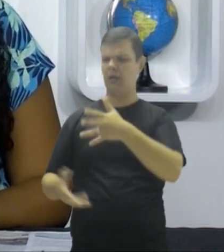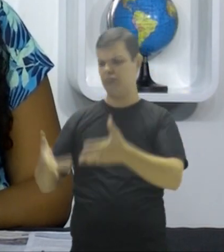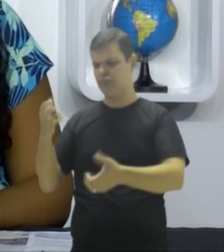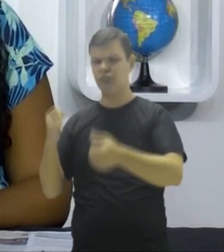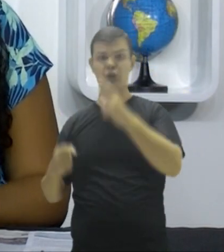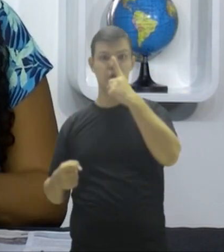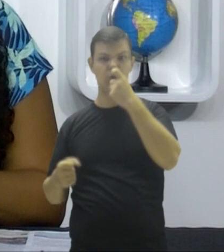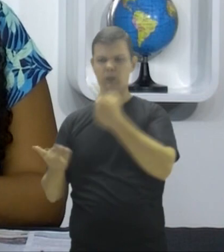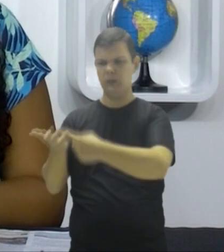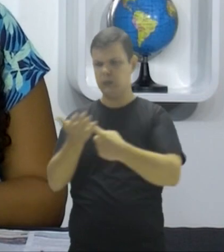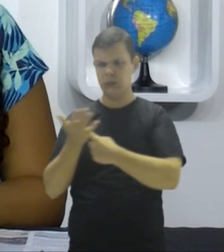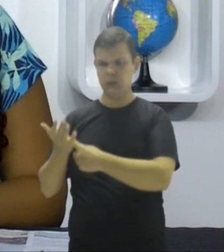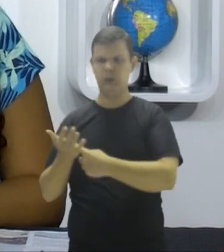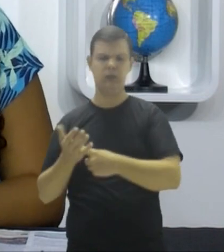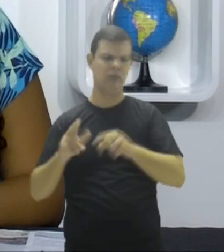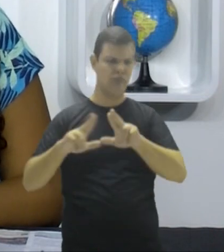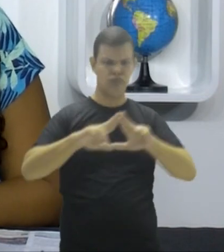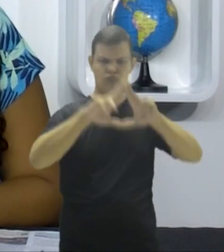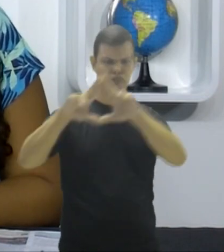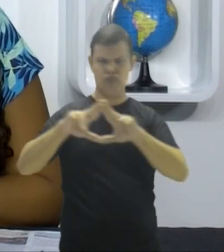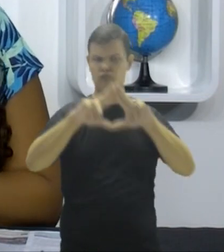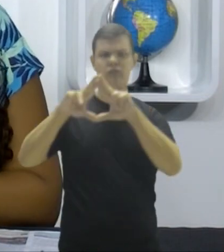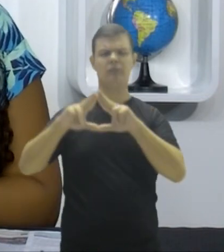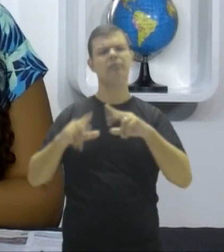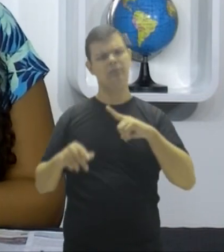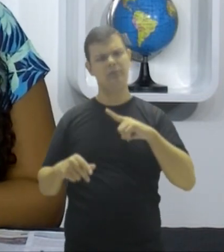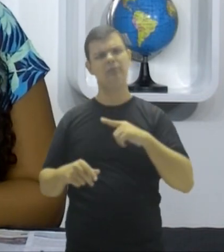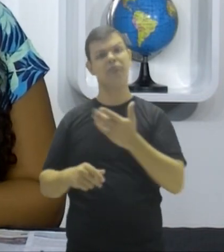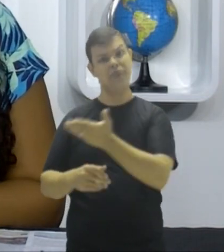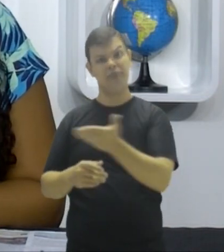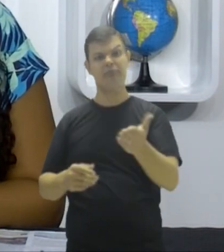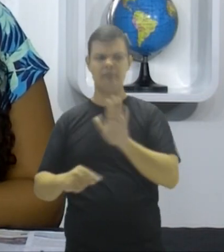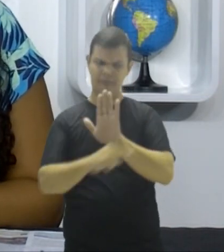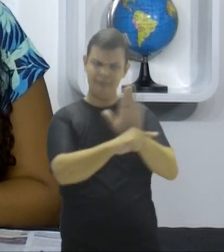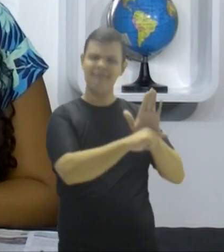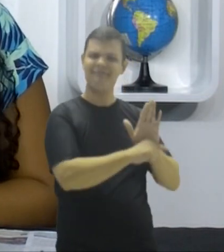de lixo, né? Coleta seletiva de lixo. Então, contribua com